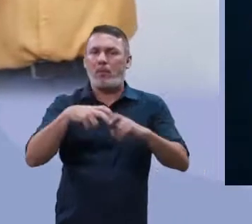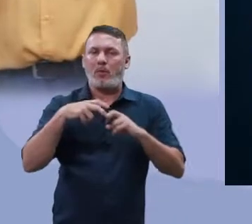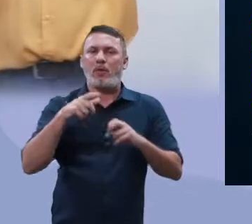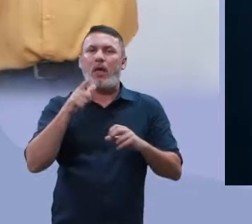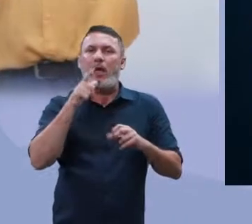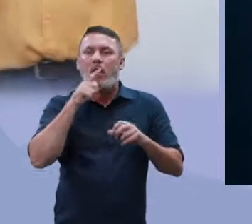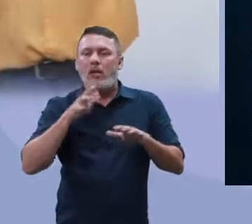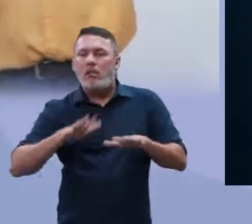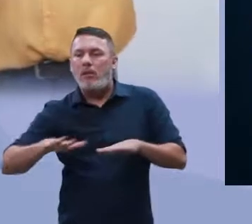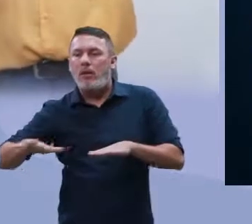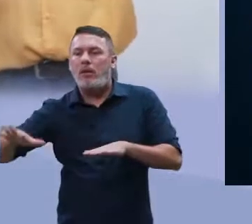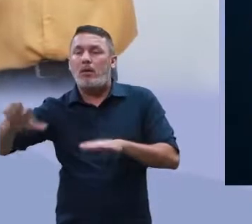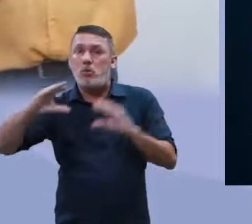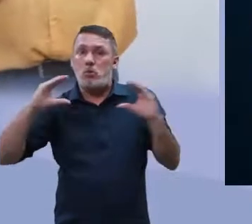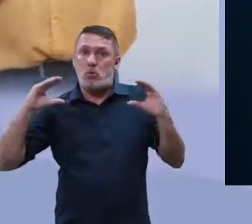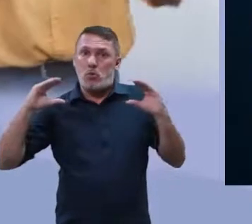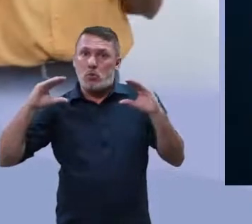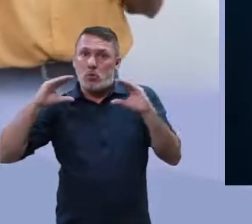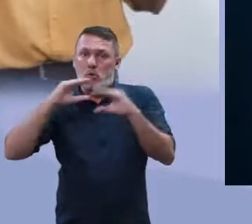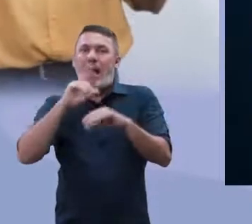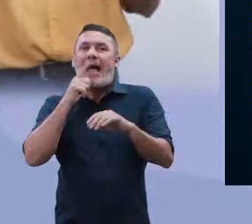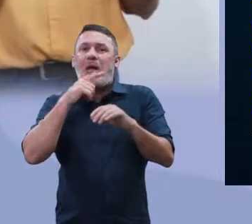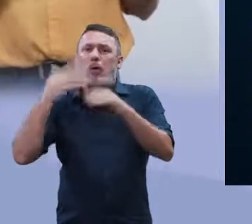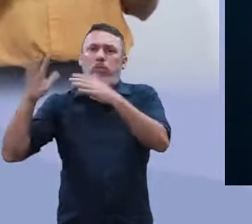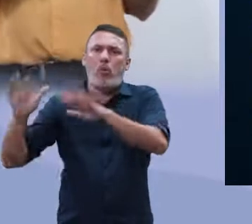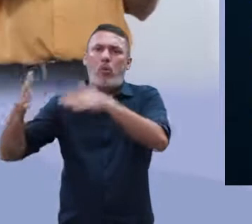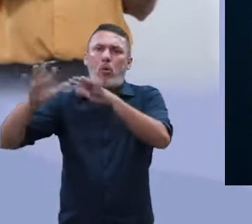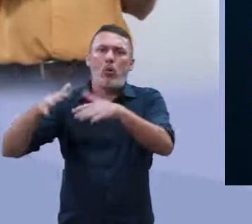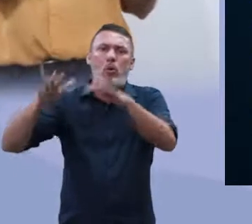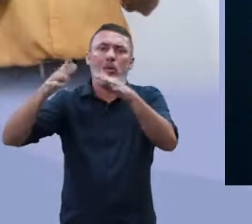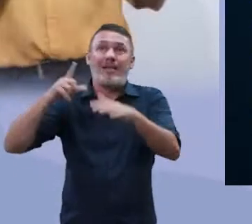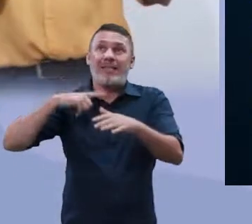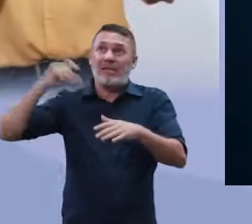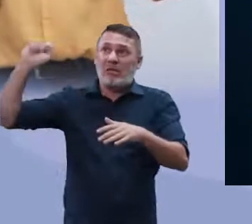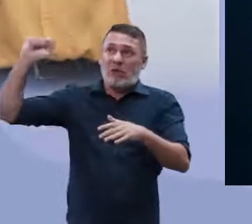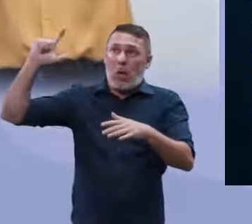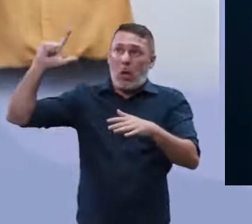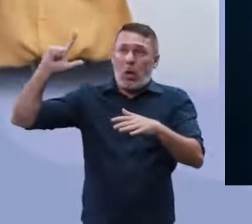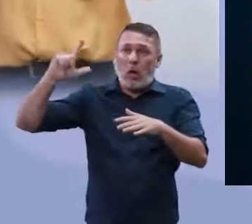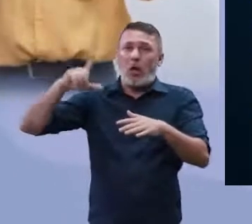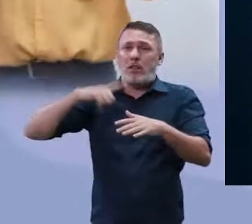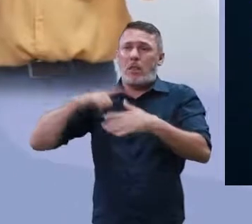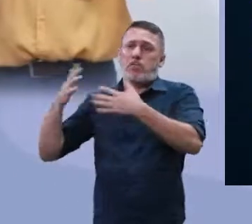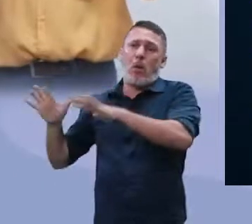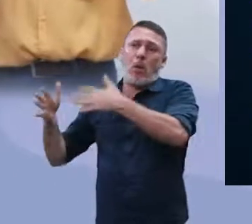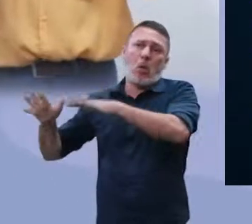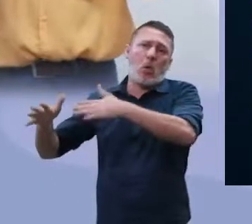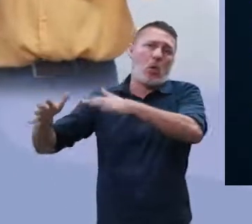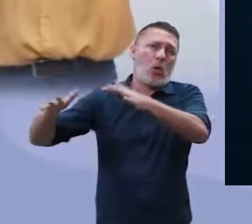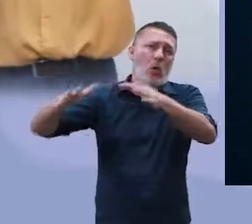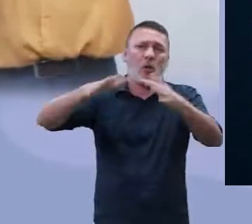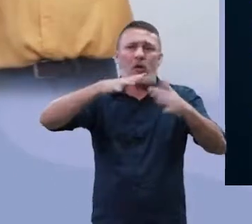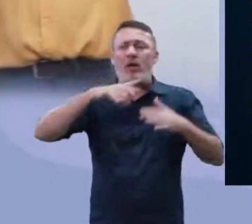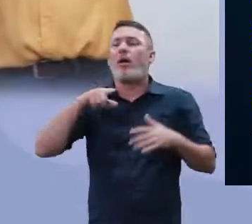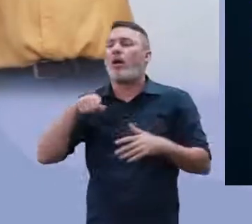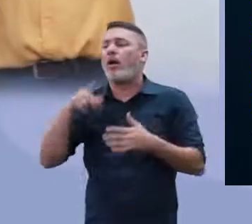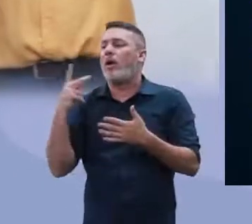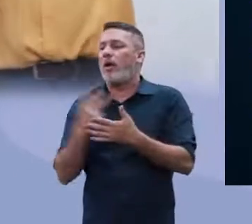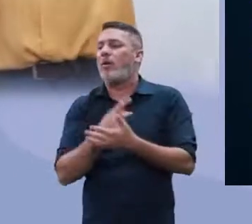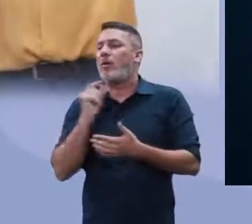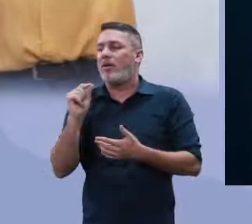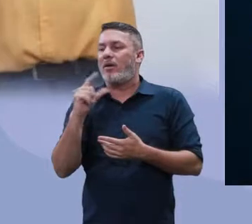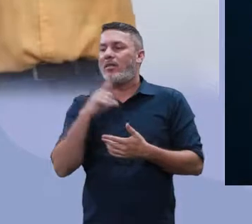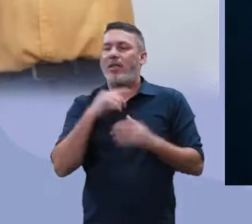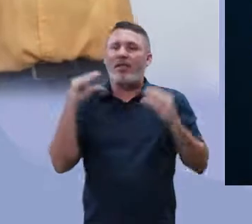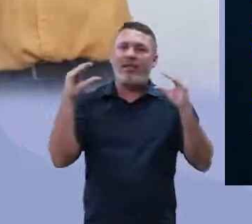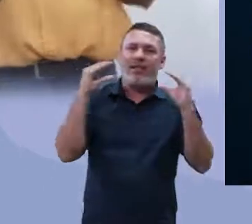do Pacífico. Ao aquecer as águas, a velocidade dela ela cai, pois ocorre um processo de elevação, de